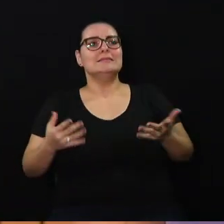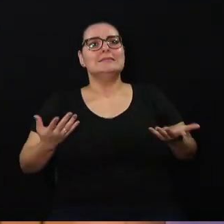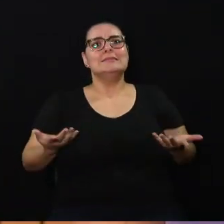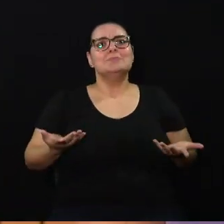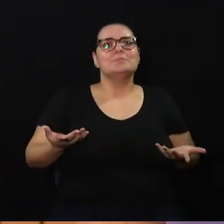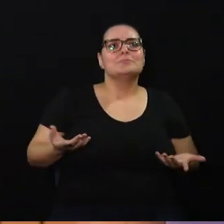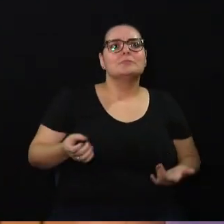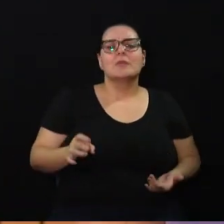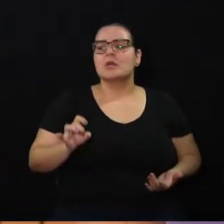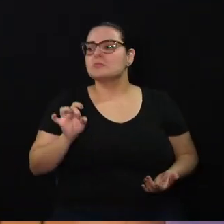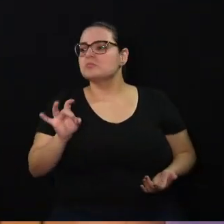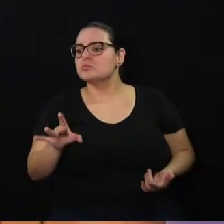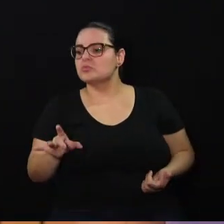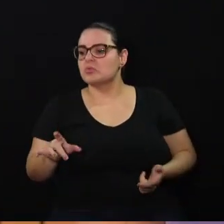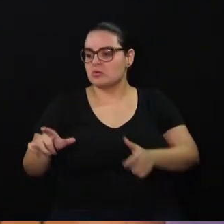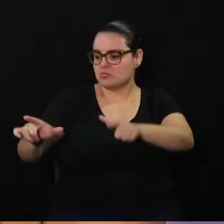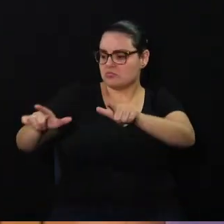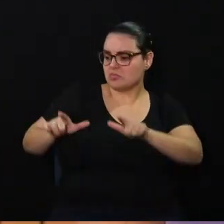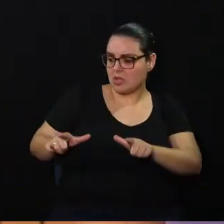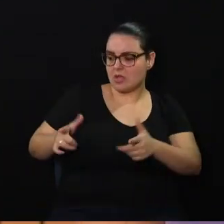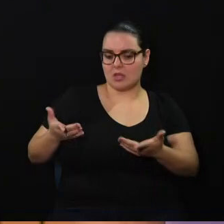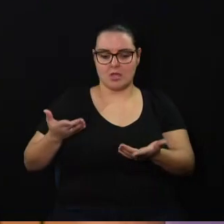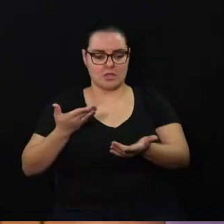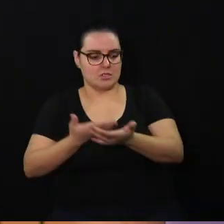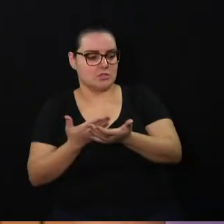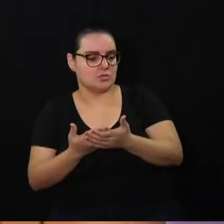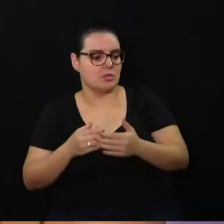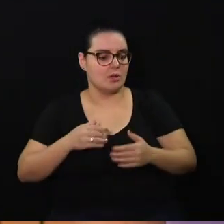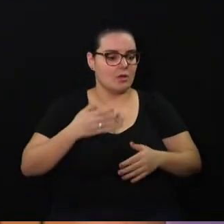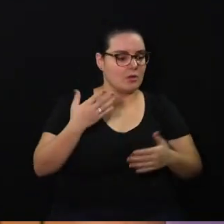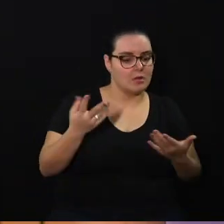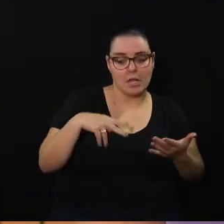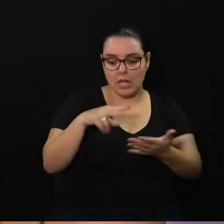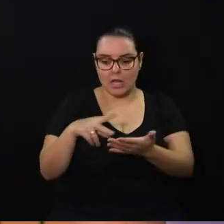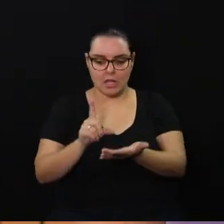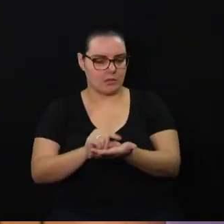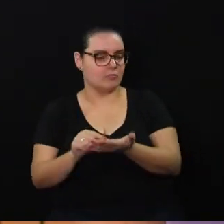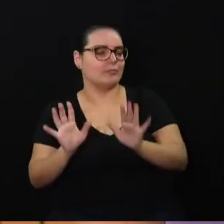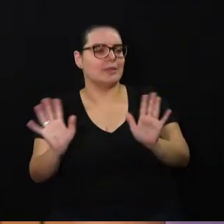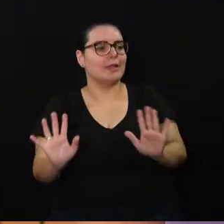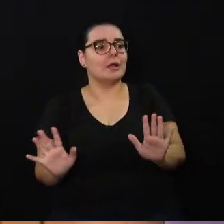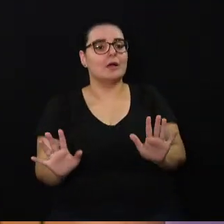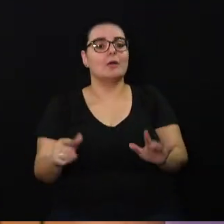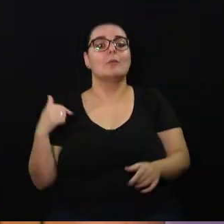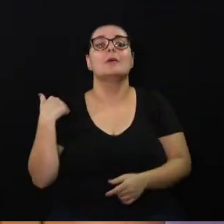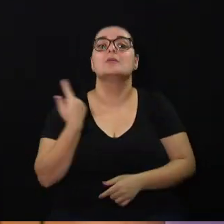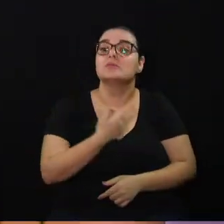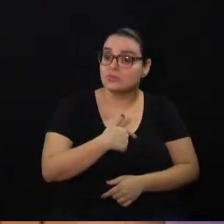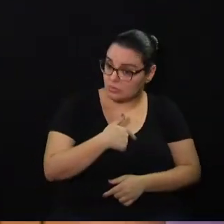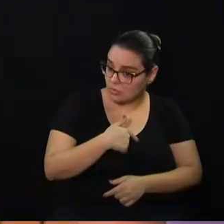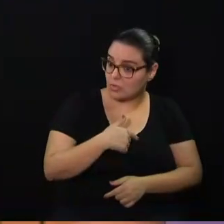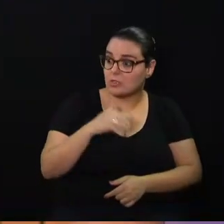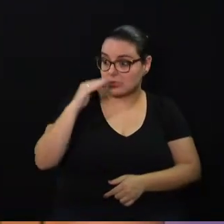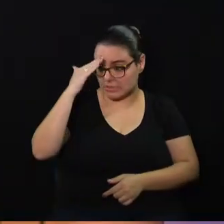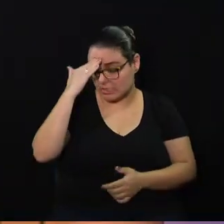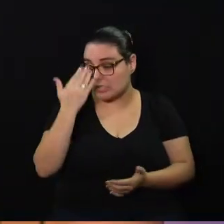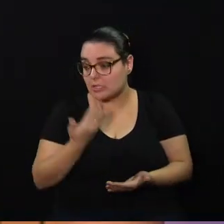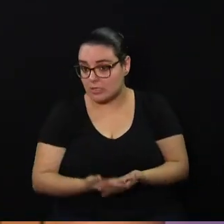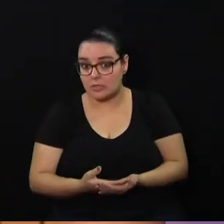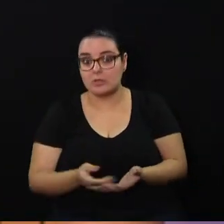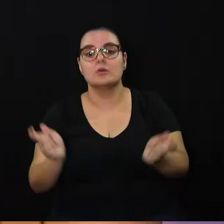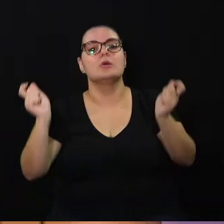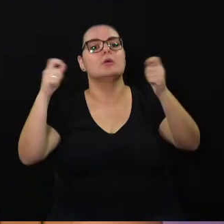tem ali é engajada a estudar ou ler artigos científicos não mas a gente acredita que a capacitação precisa envolver